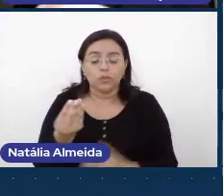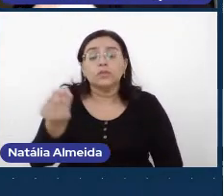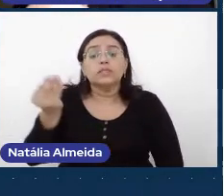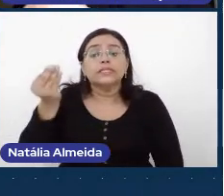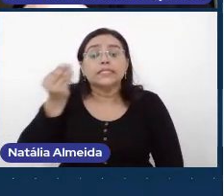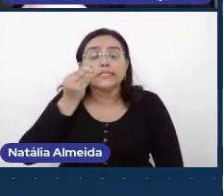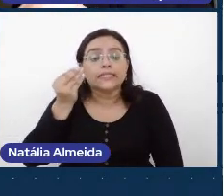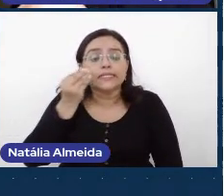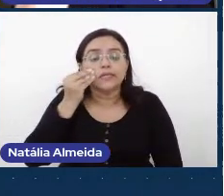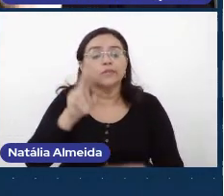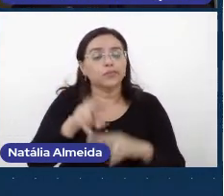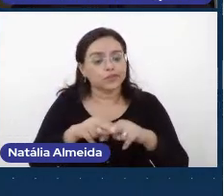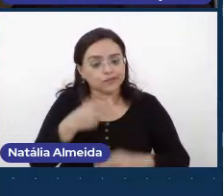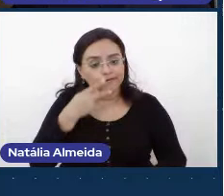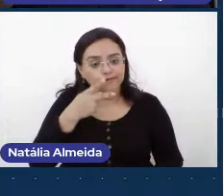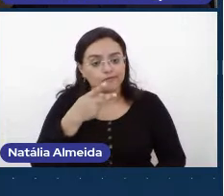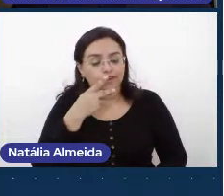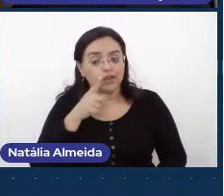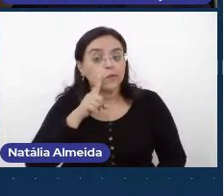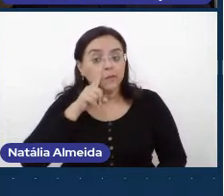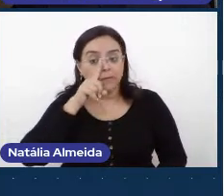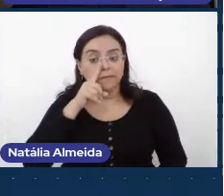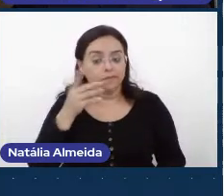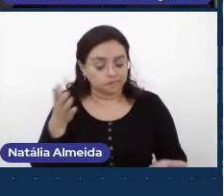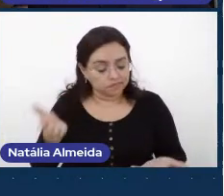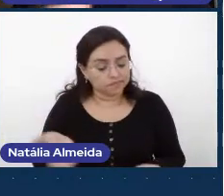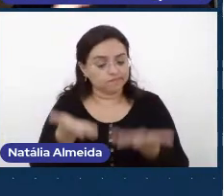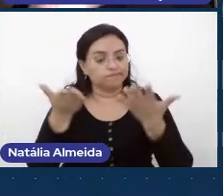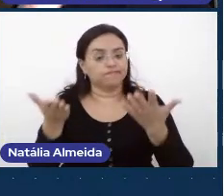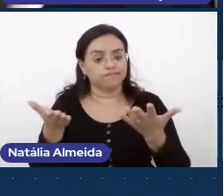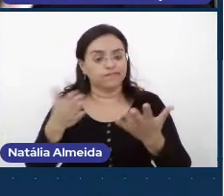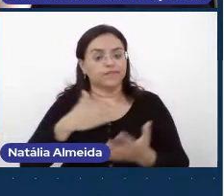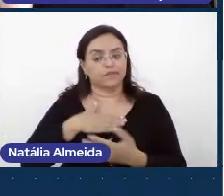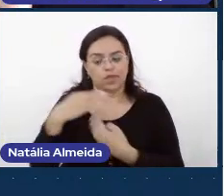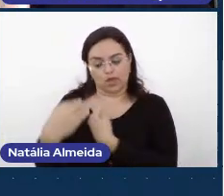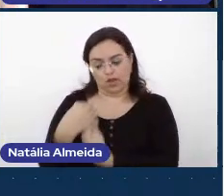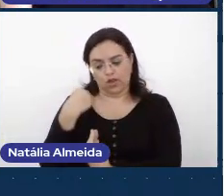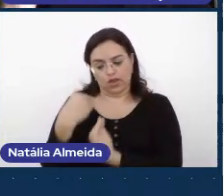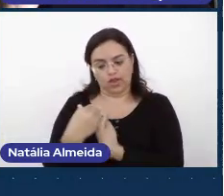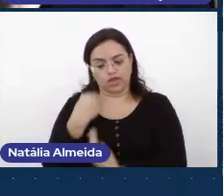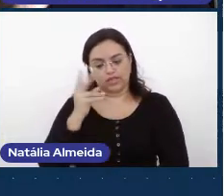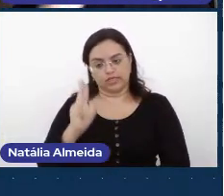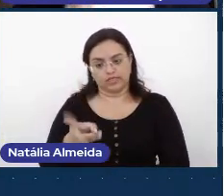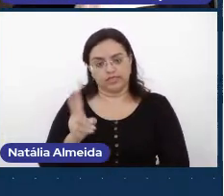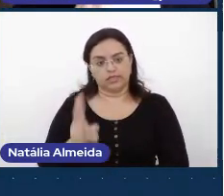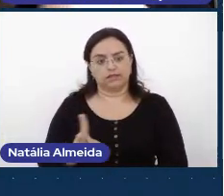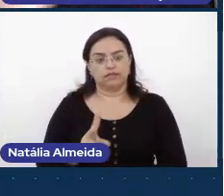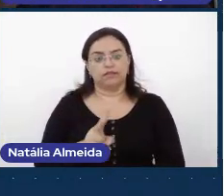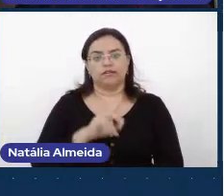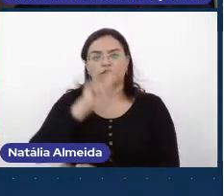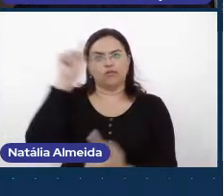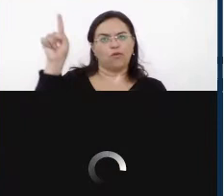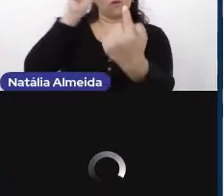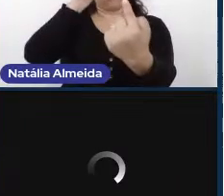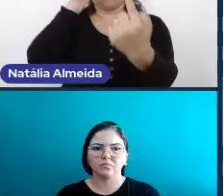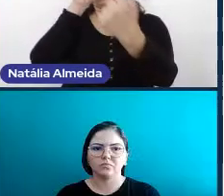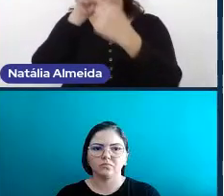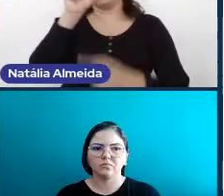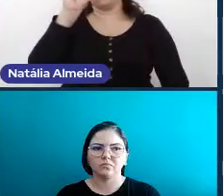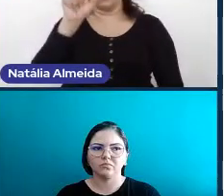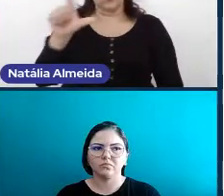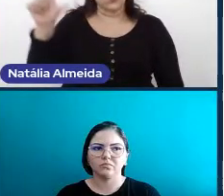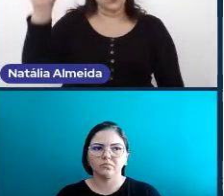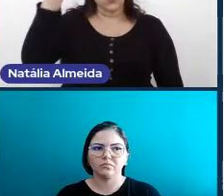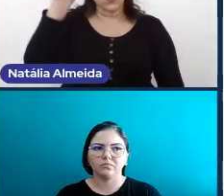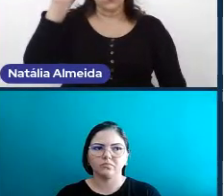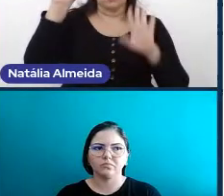arrisque. A minha orientadora de mestrado e doutorado sempre dizia: mirem na lua, que vocês, se errarem, vão acertar uma estrela.